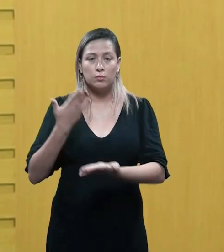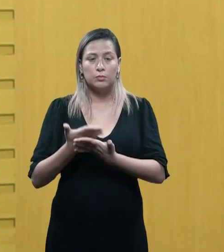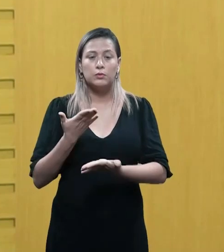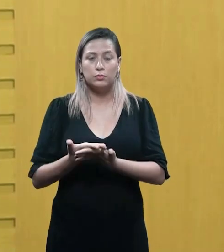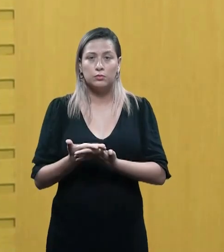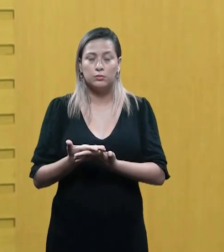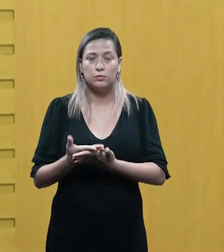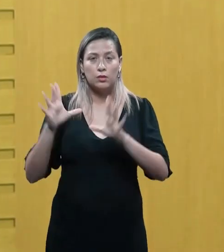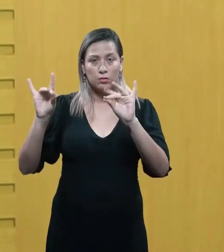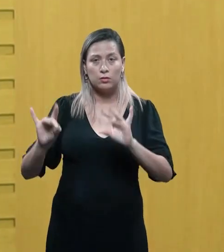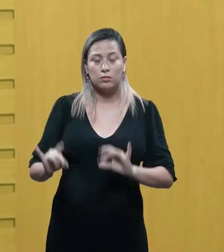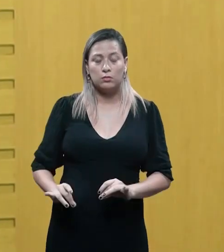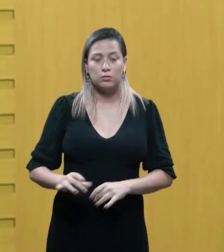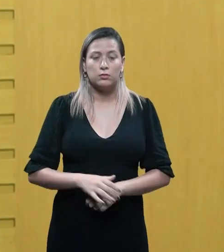próximo